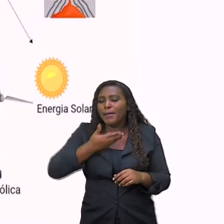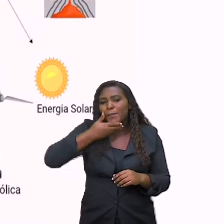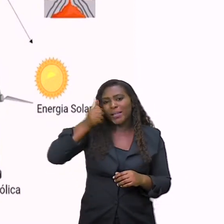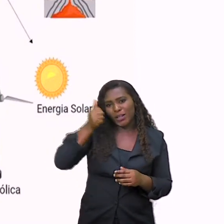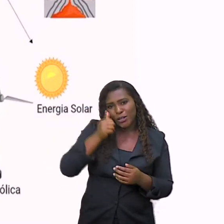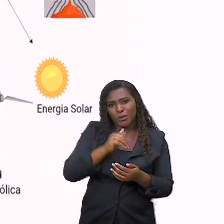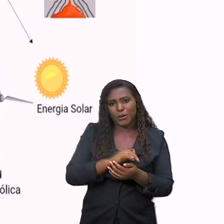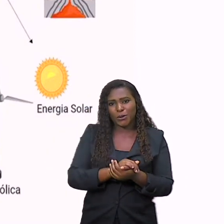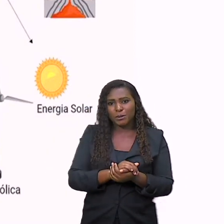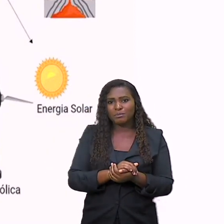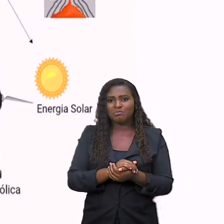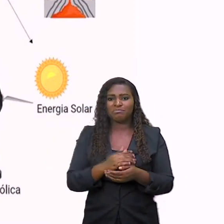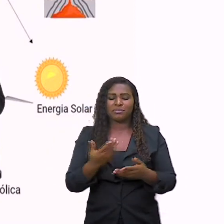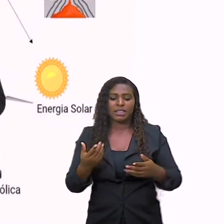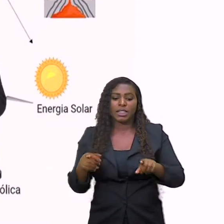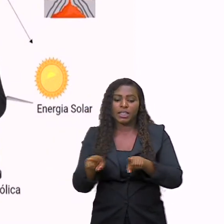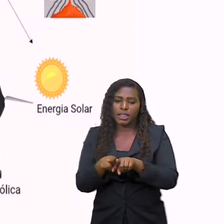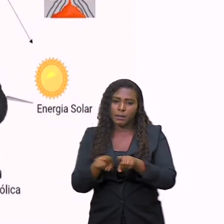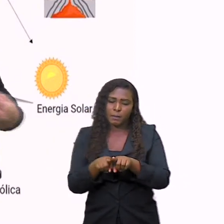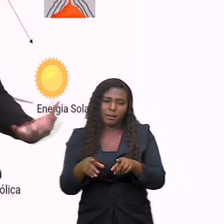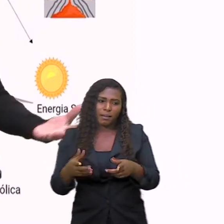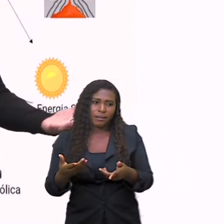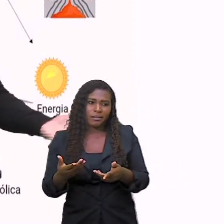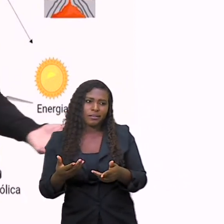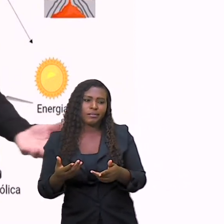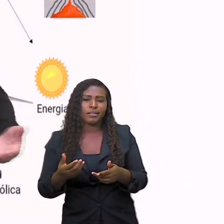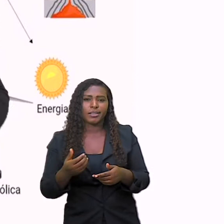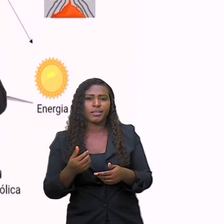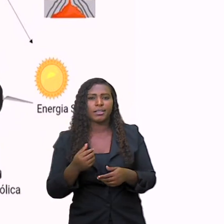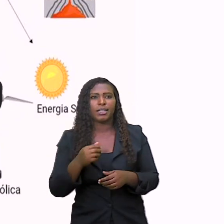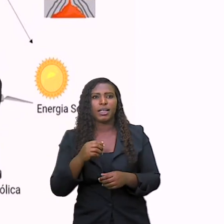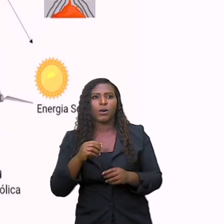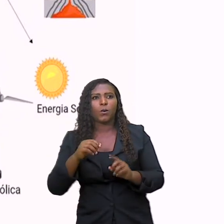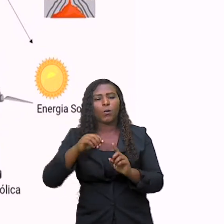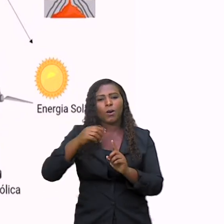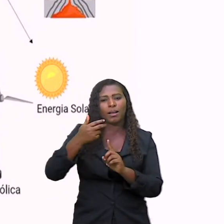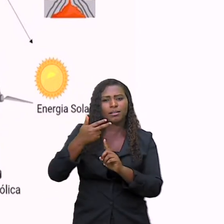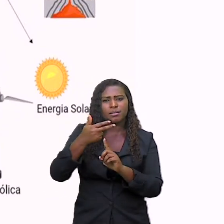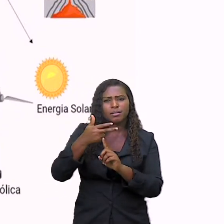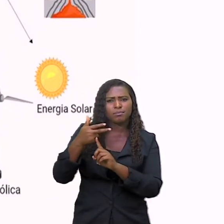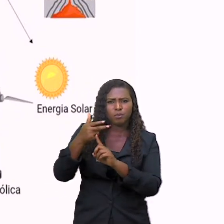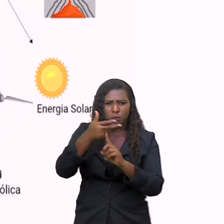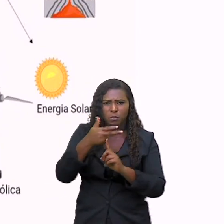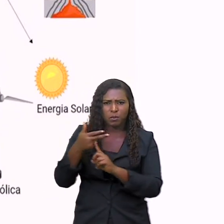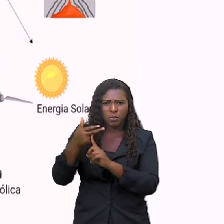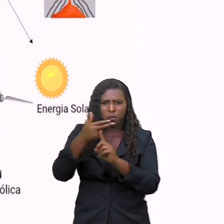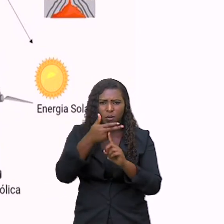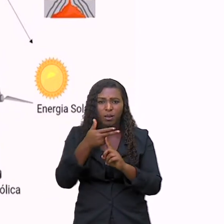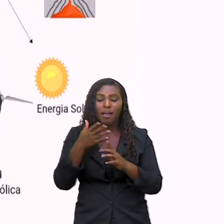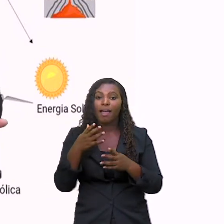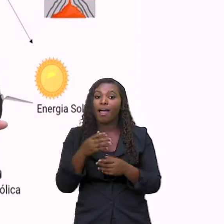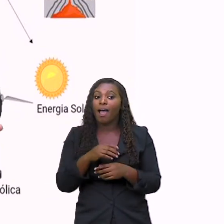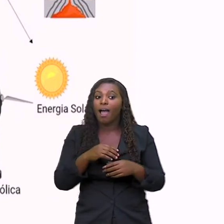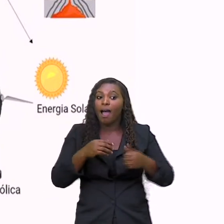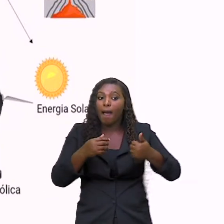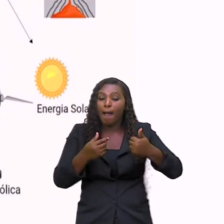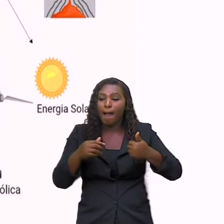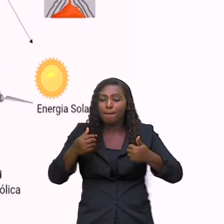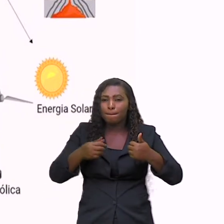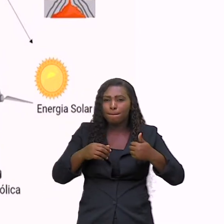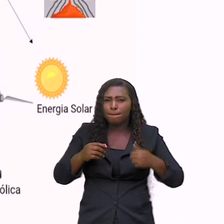Uma usina termoelétrica movida a gás natural, a poluição ainda é menor e a queima de